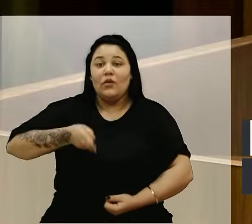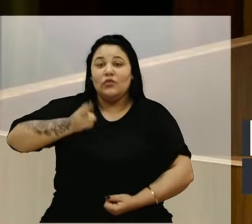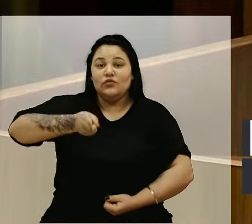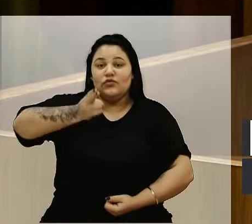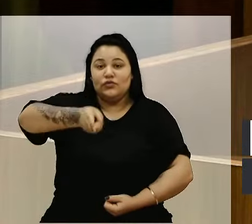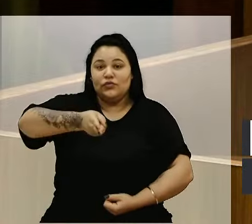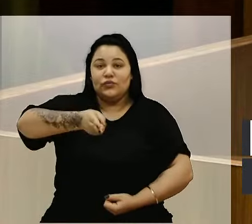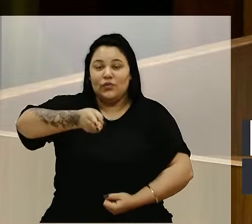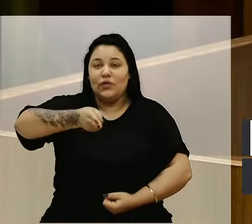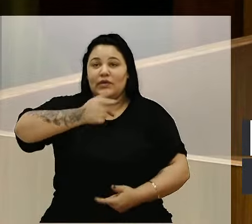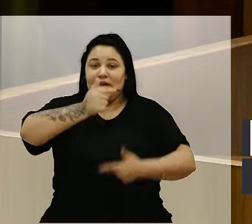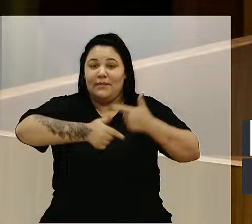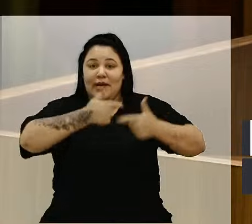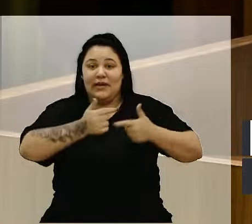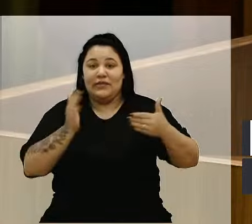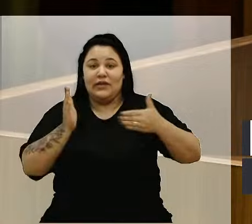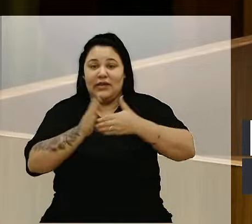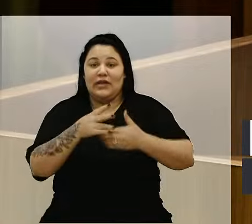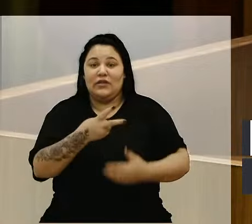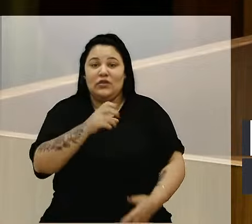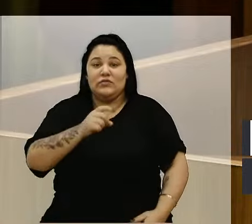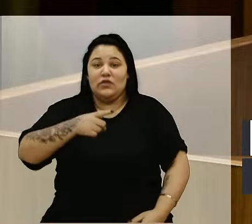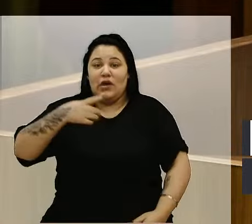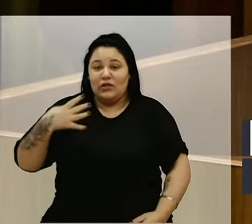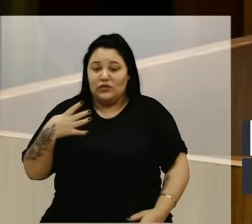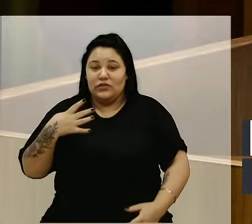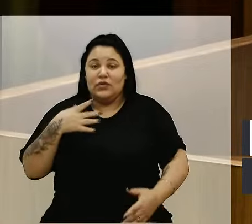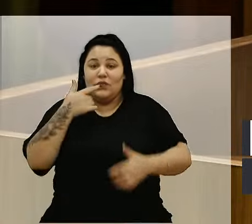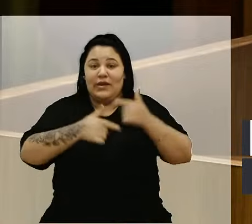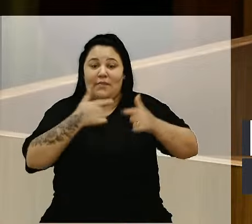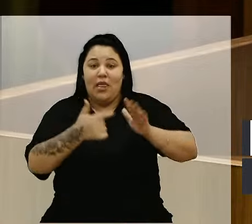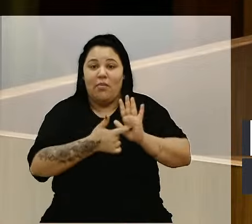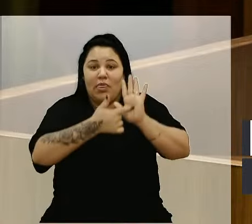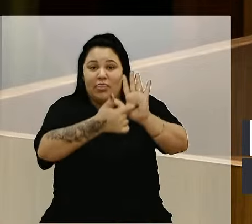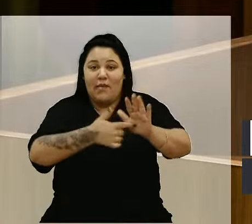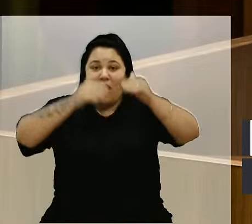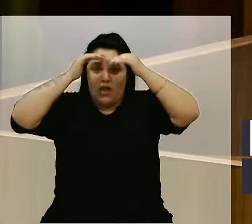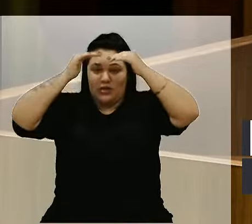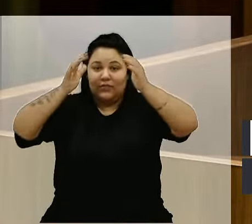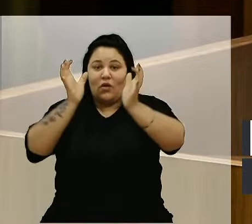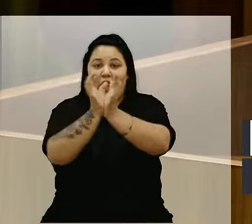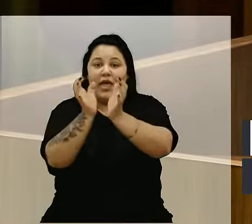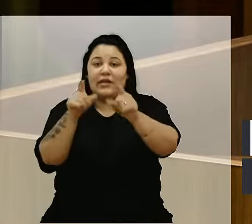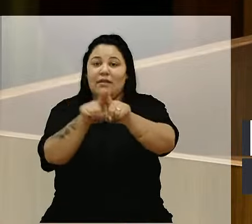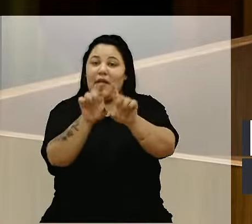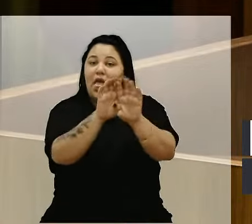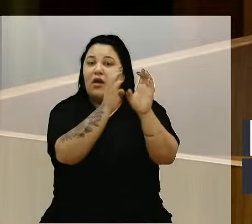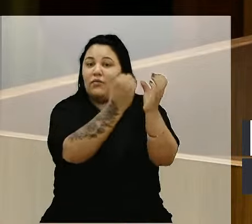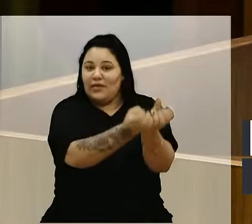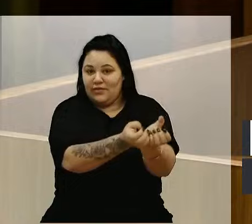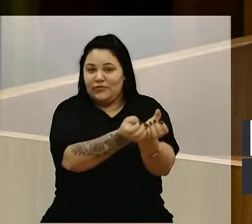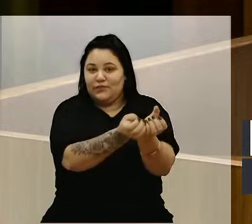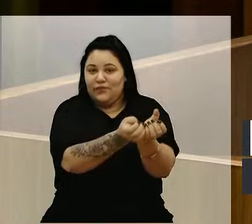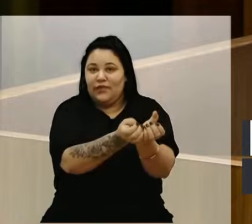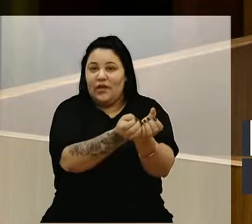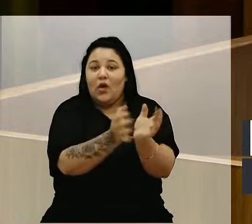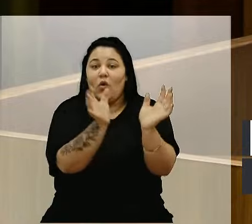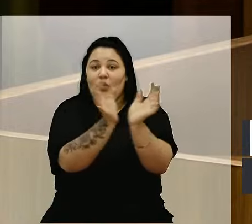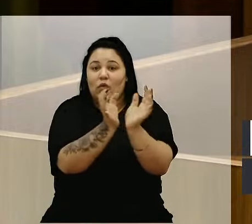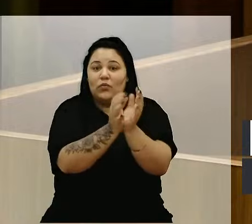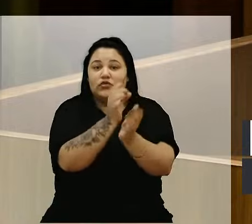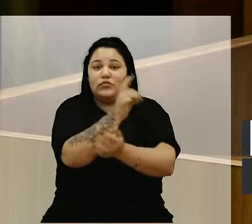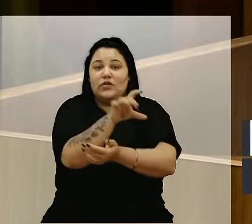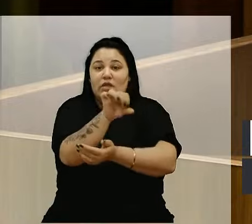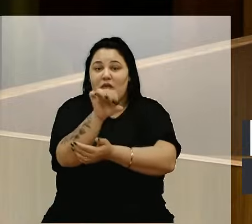até 2014 com uma atuação de destaque e respeito entre os colegas e a comunidade. A turma de